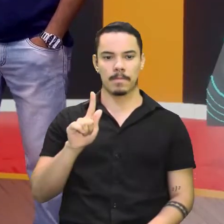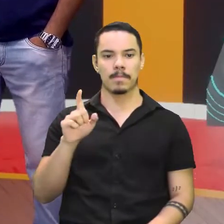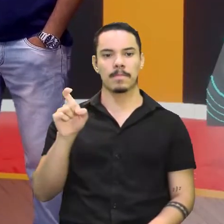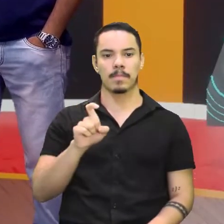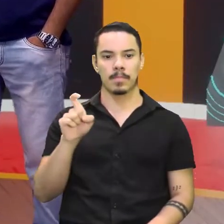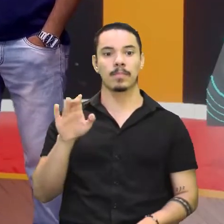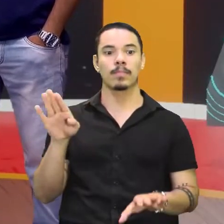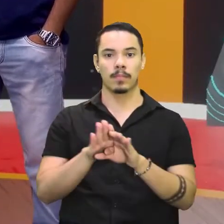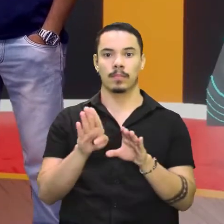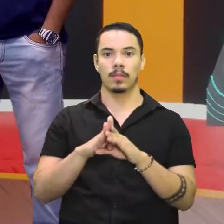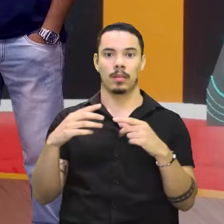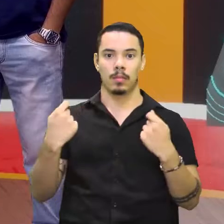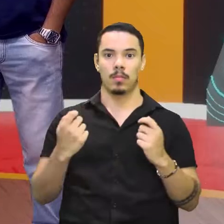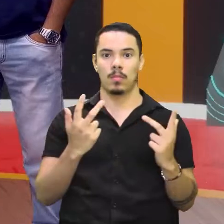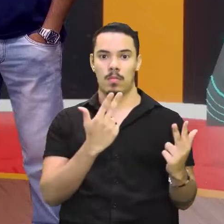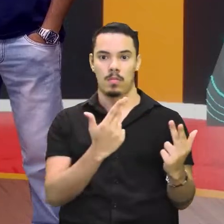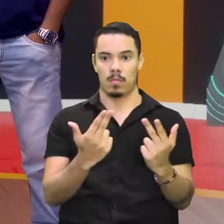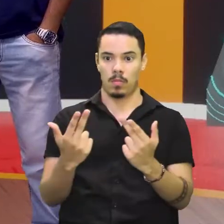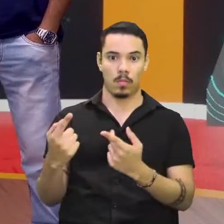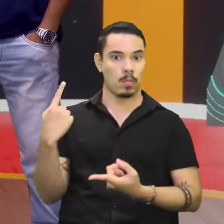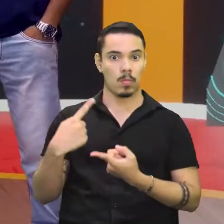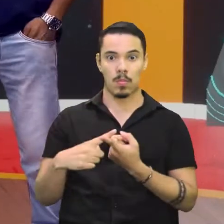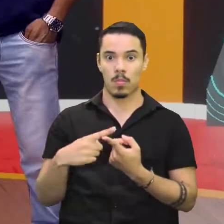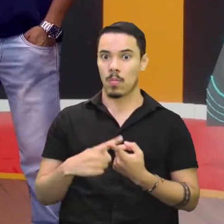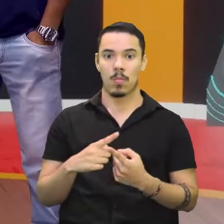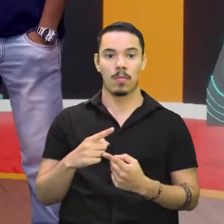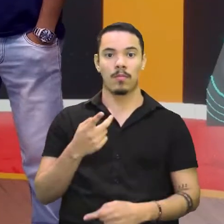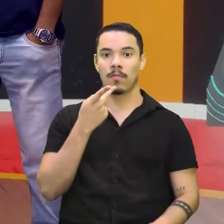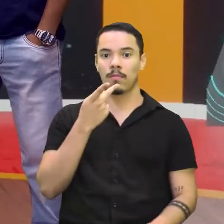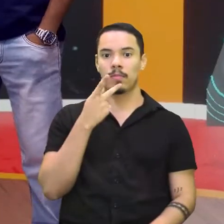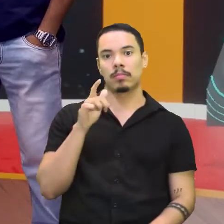mesma coisa. Né? Mesma coisa. Então, se é igual, tem que ficar igual, né?